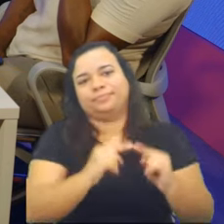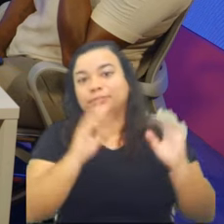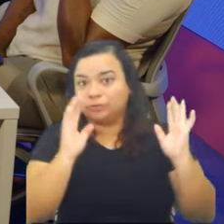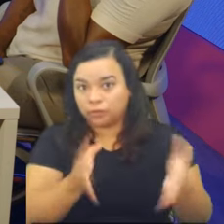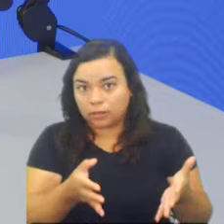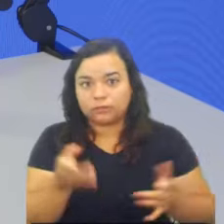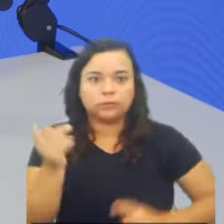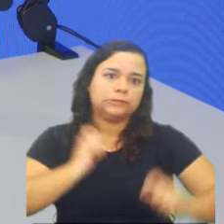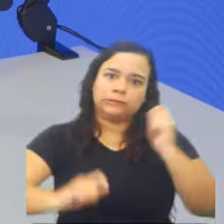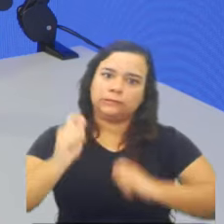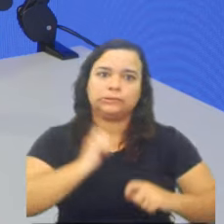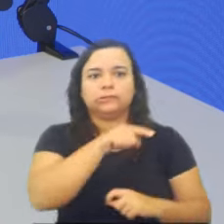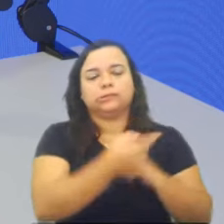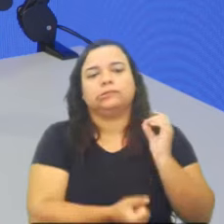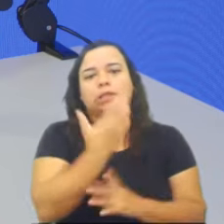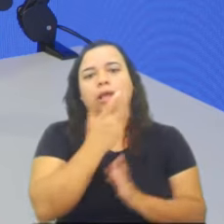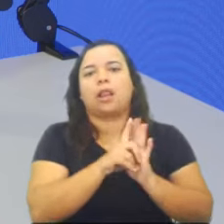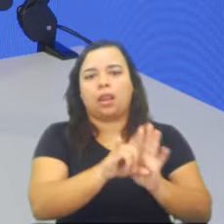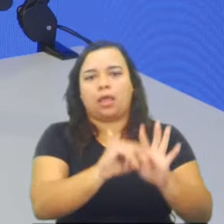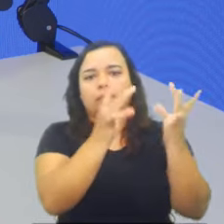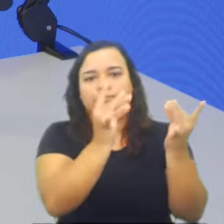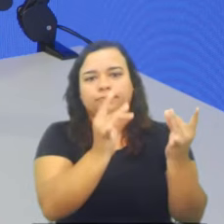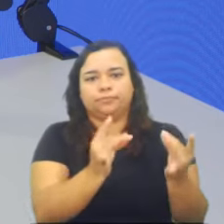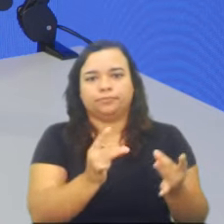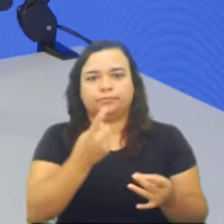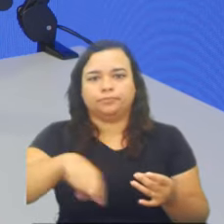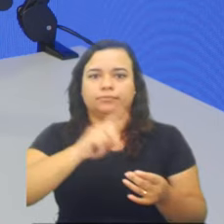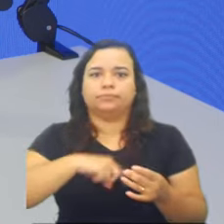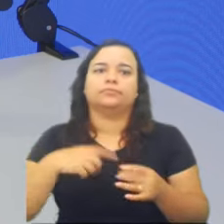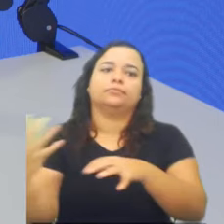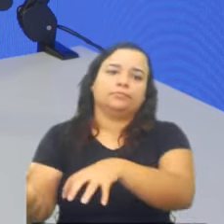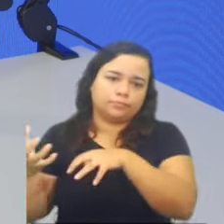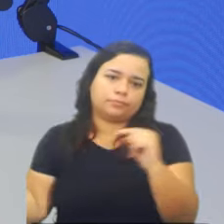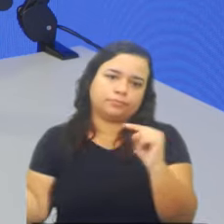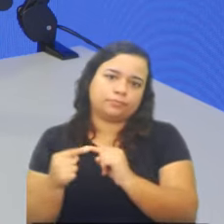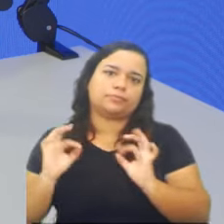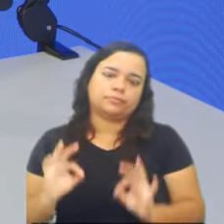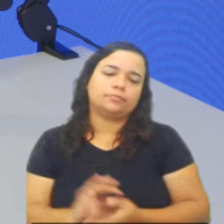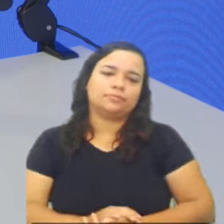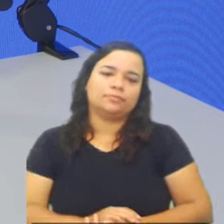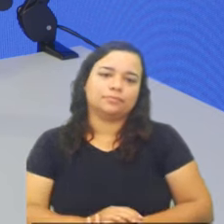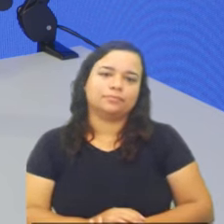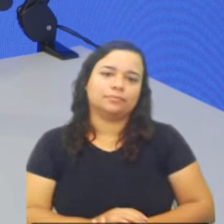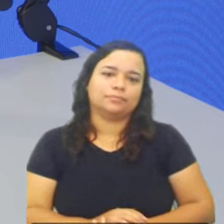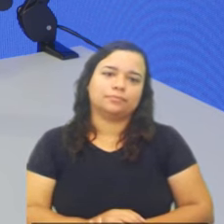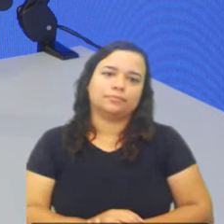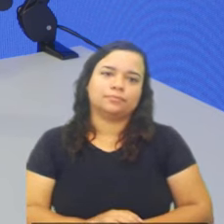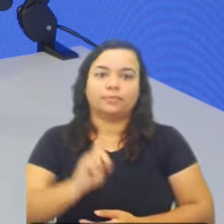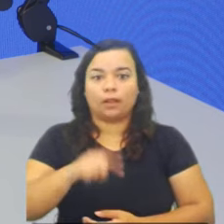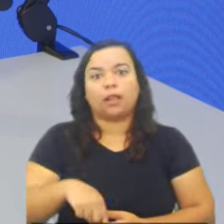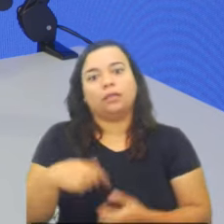legislou e que isso ver leis especificamente através do nosso congresso nacional né legal